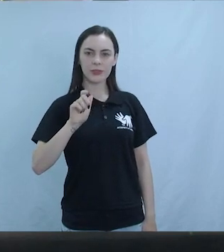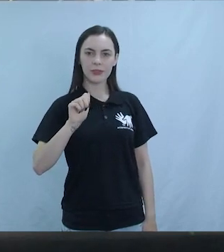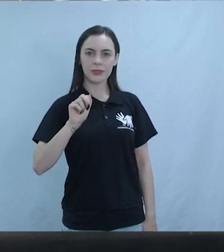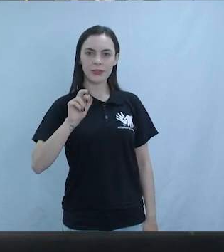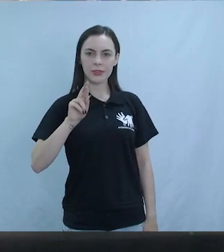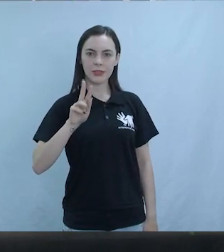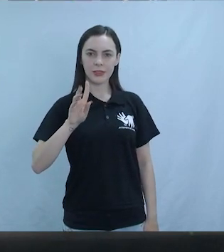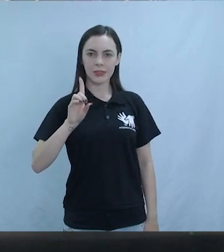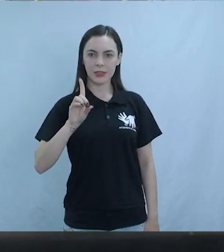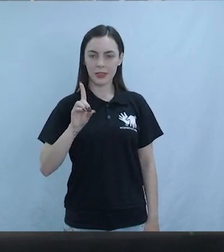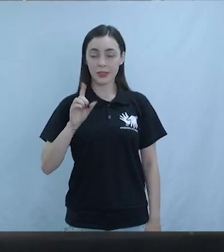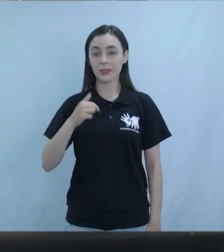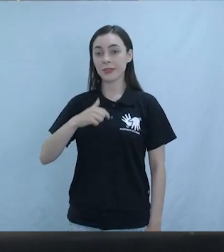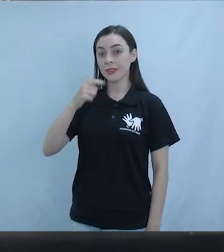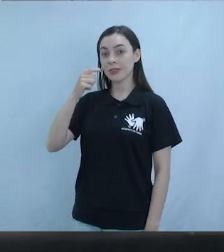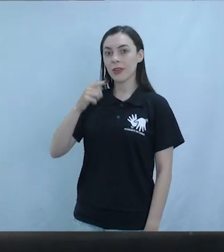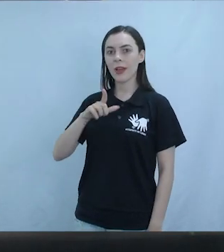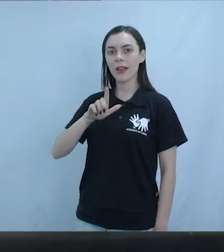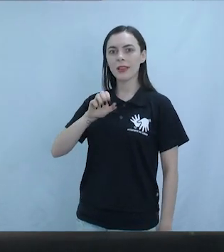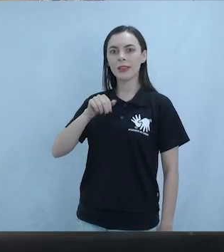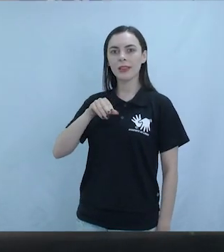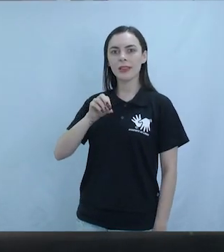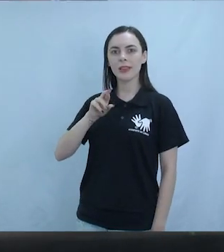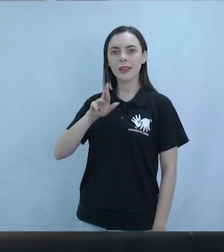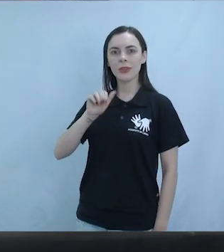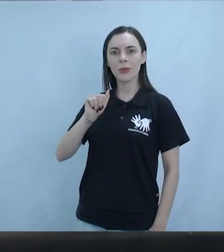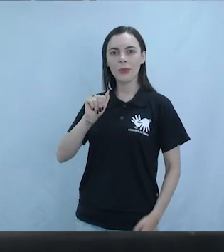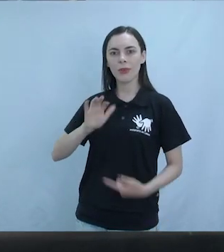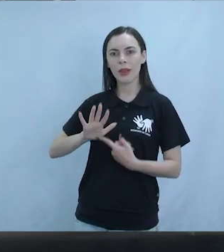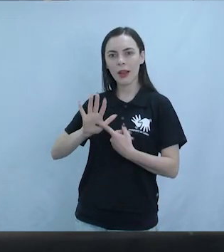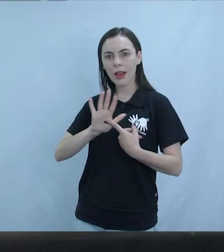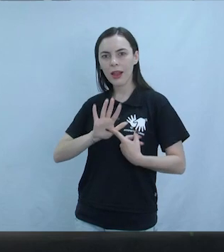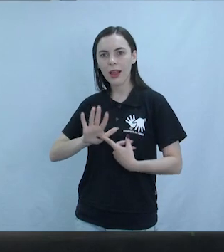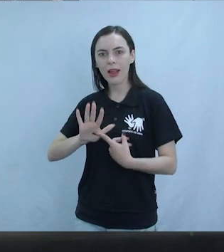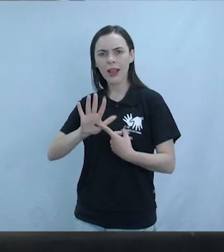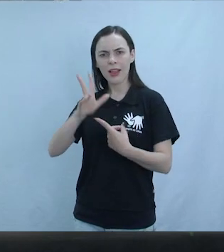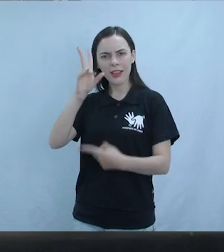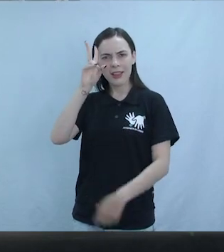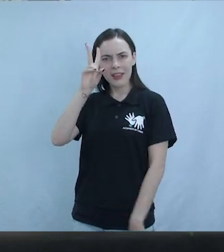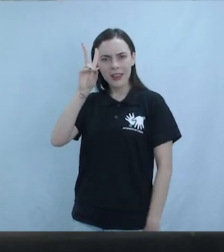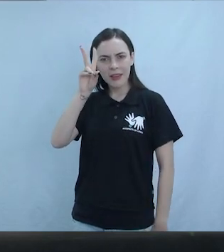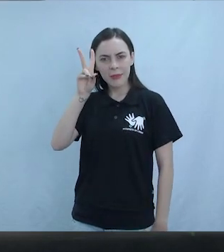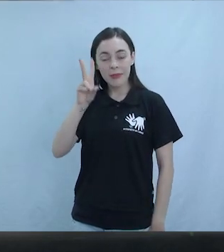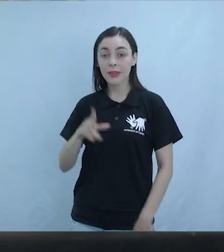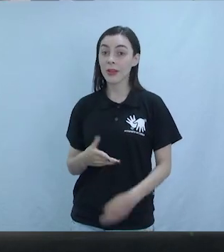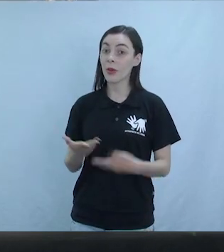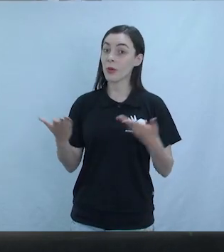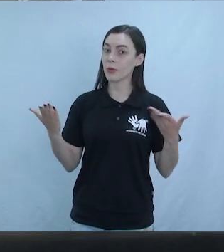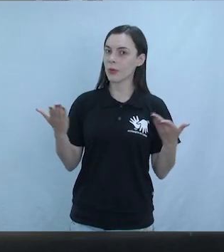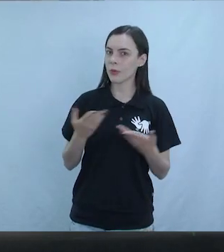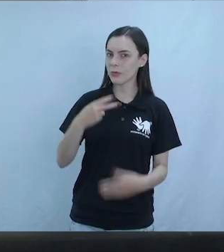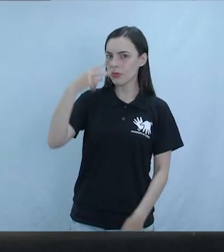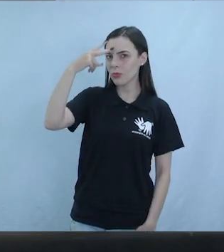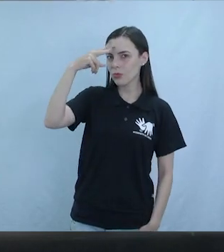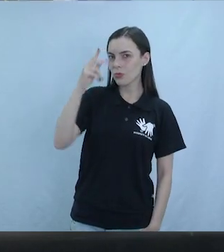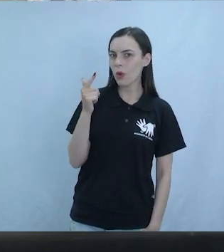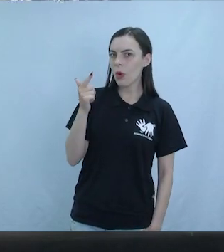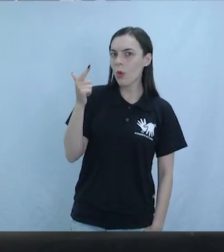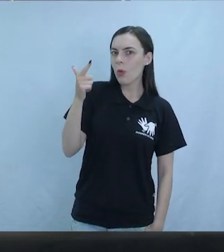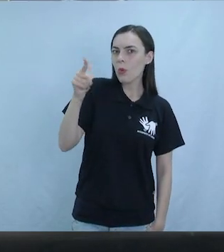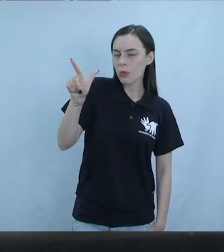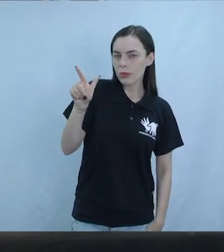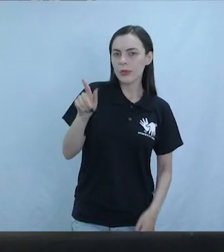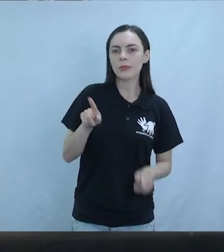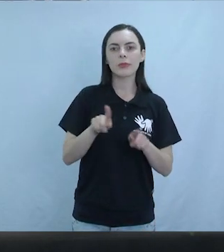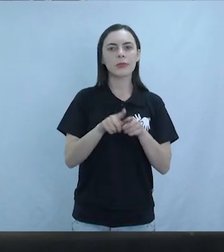era a... Lenora, lembram disso? Muito bem, então hoje nós temos uma outra história que também